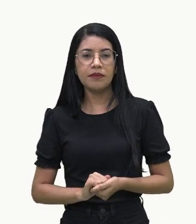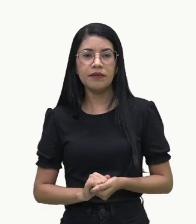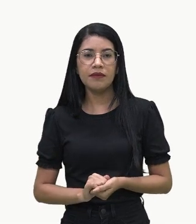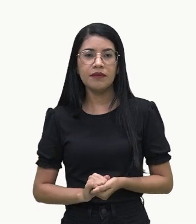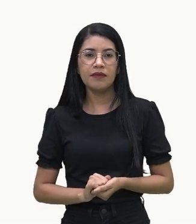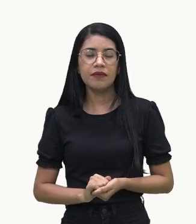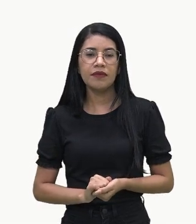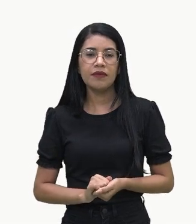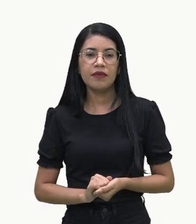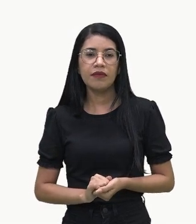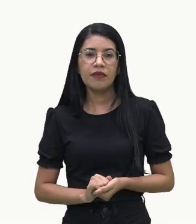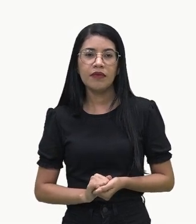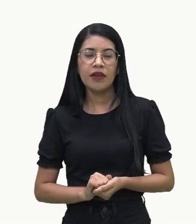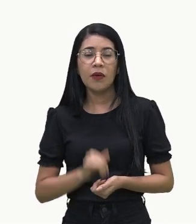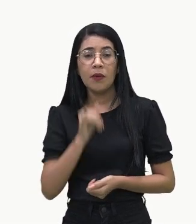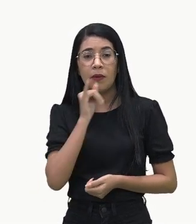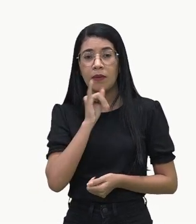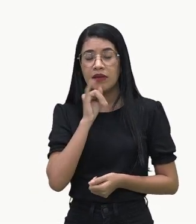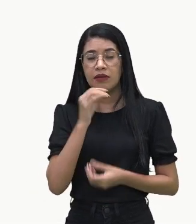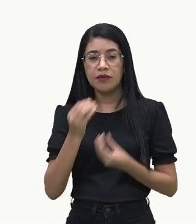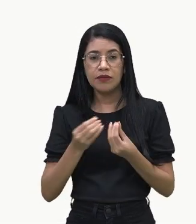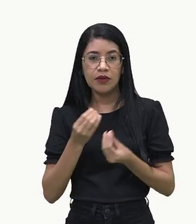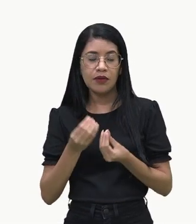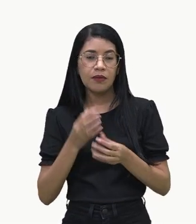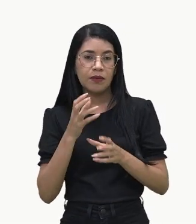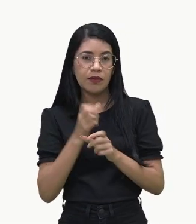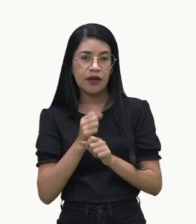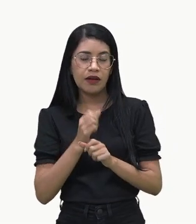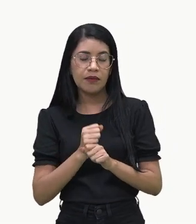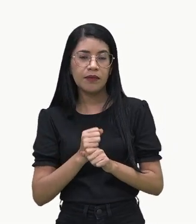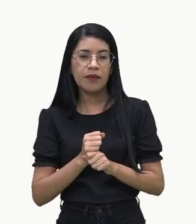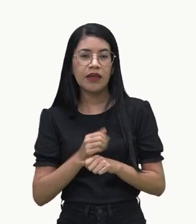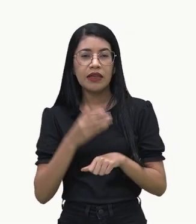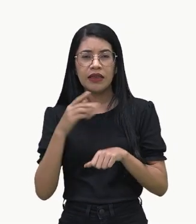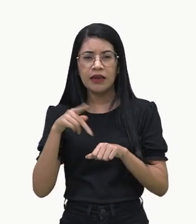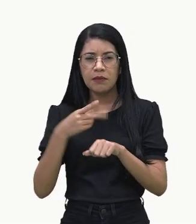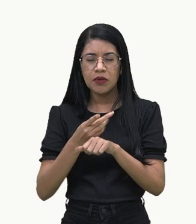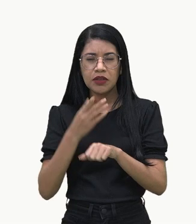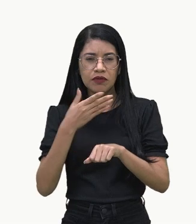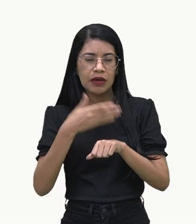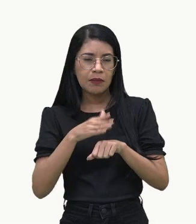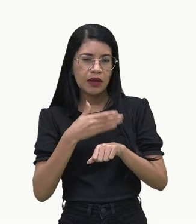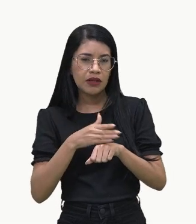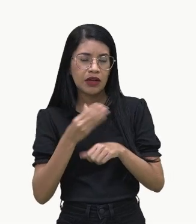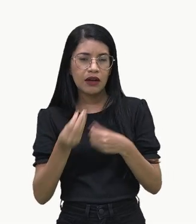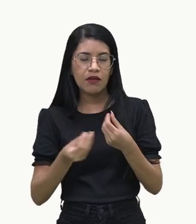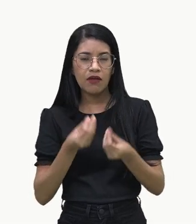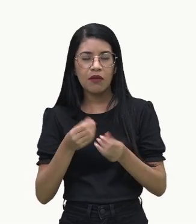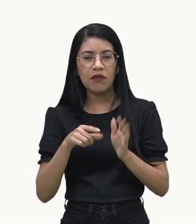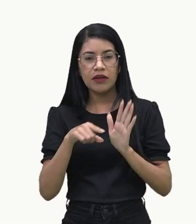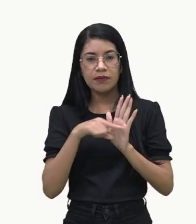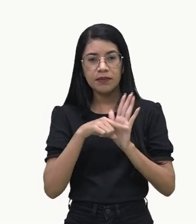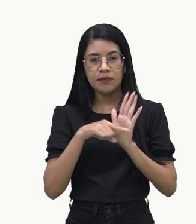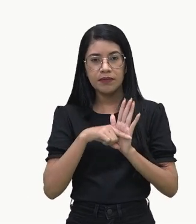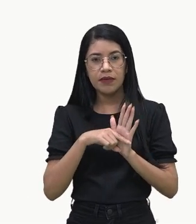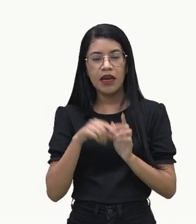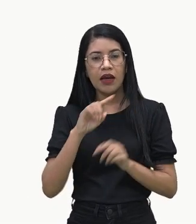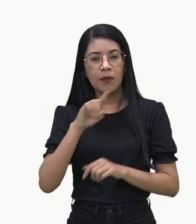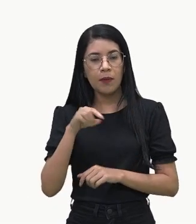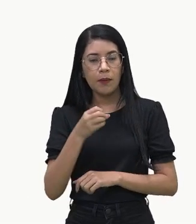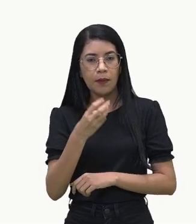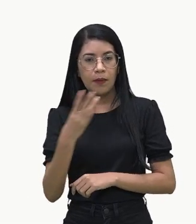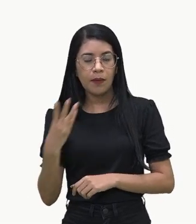melhor, vamos ver um exemplo, ok? Para nós vermos aí na prática a questão de subtração de números